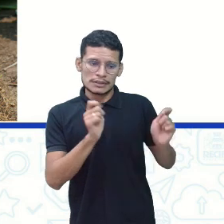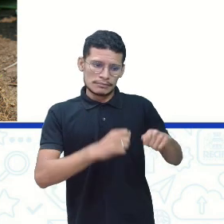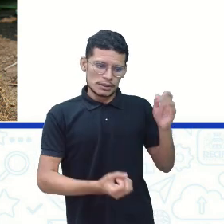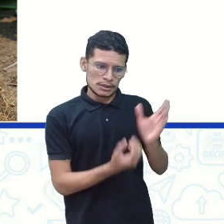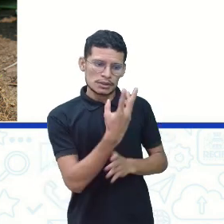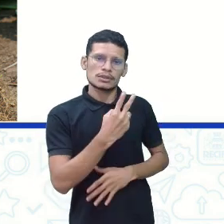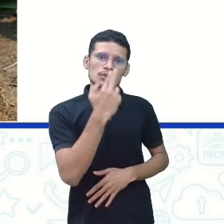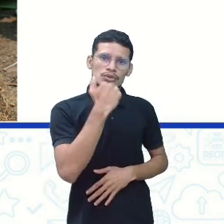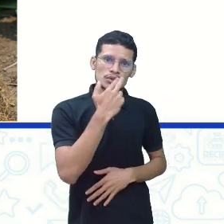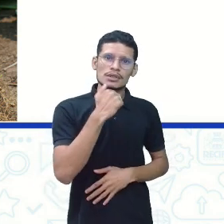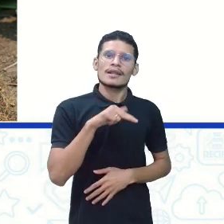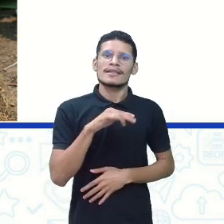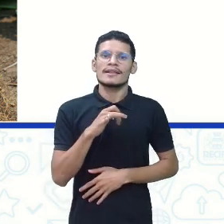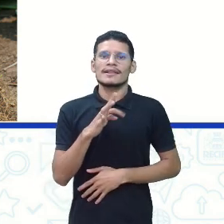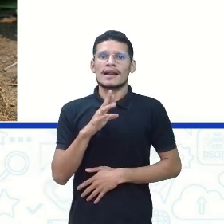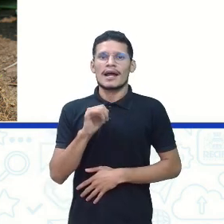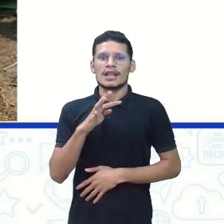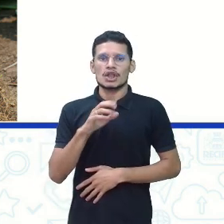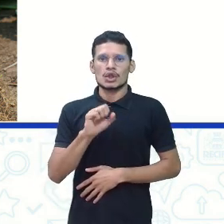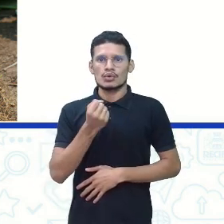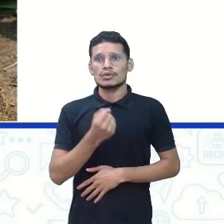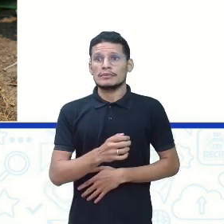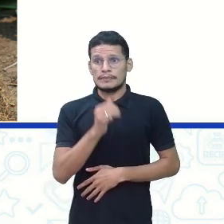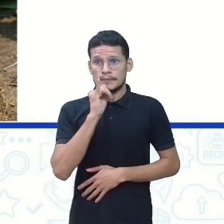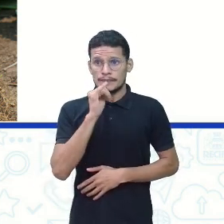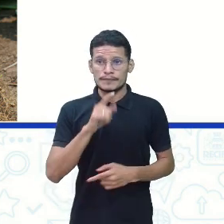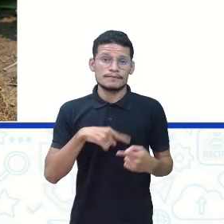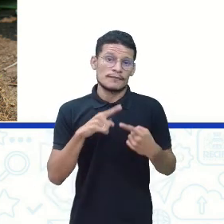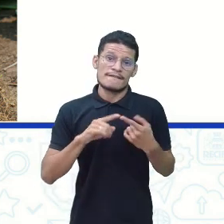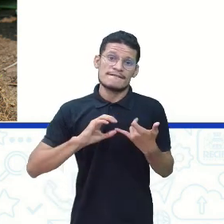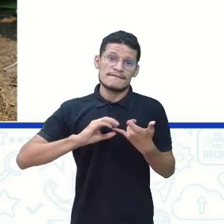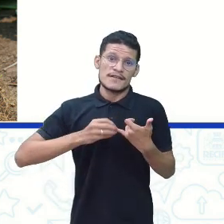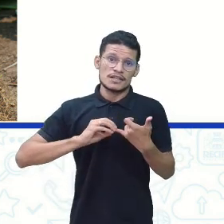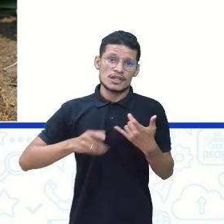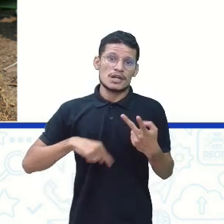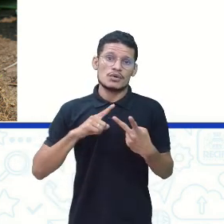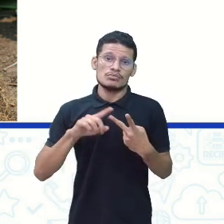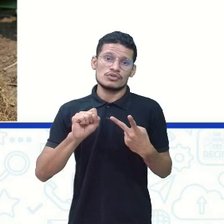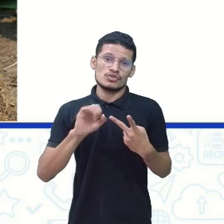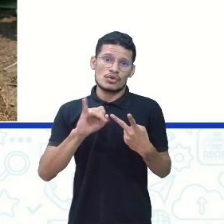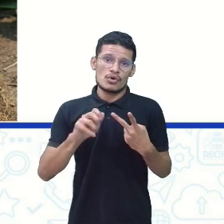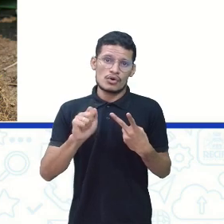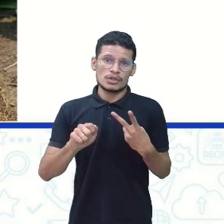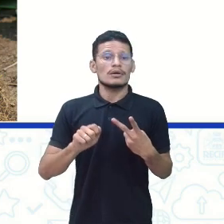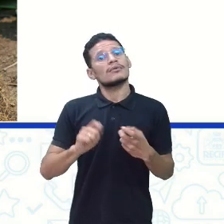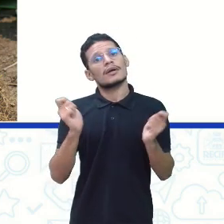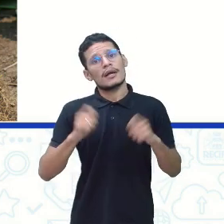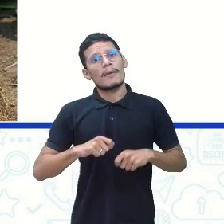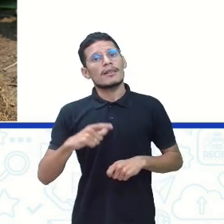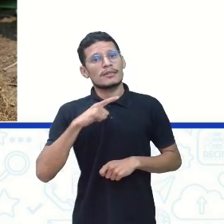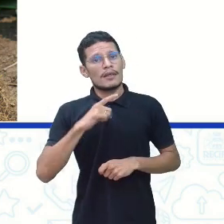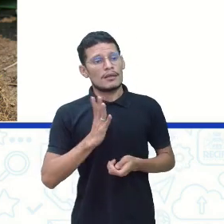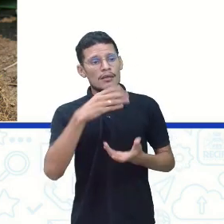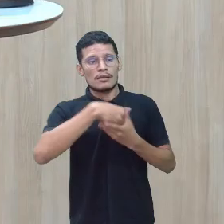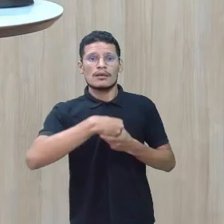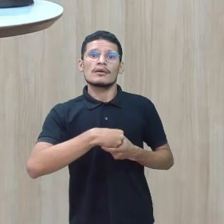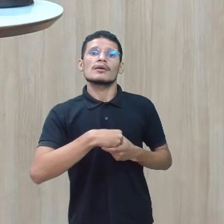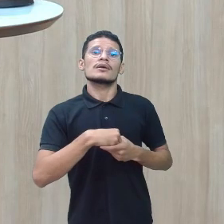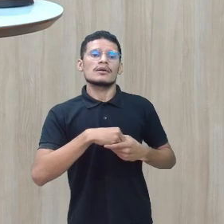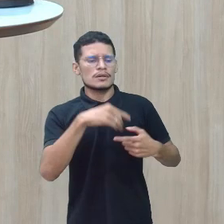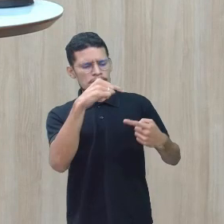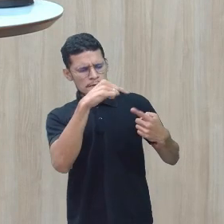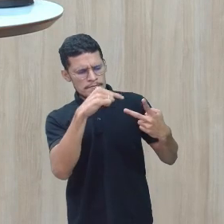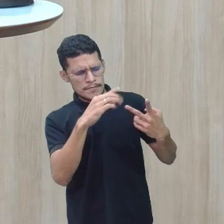nutrientes chamados nitratos. Vegetais como o feijão, a soja, eles absorvem, ele possui uns